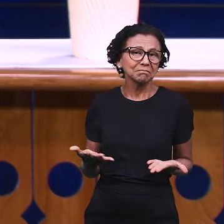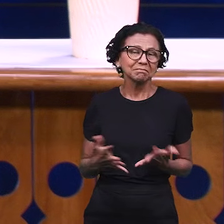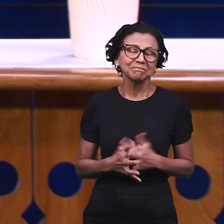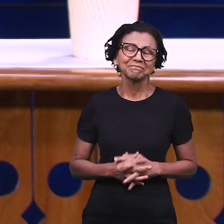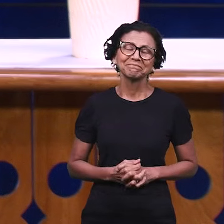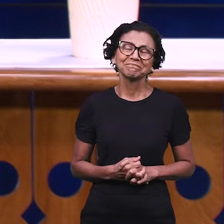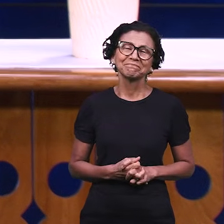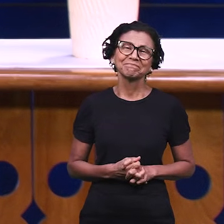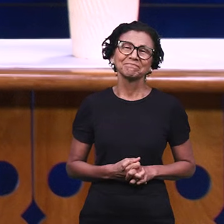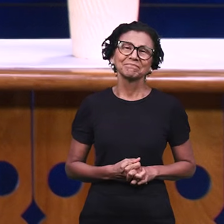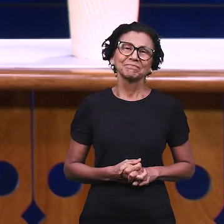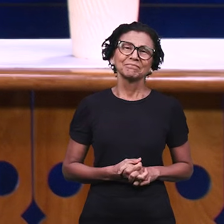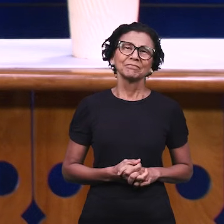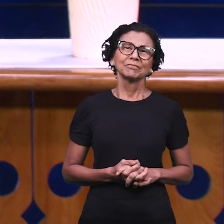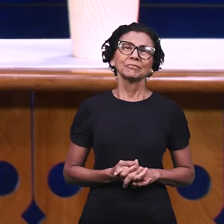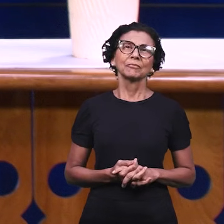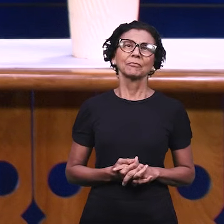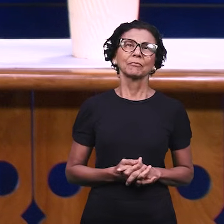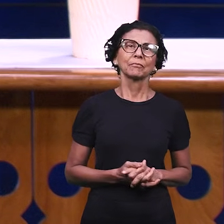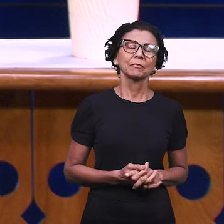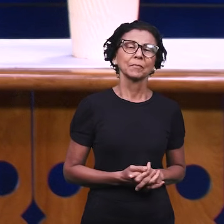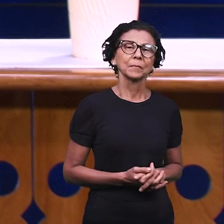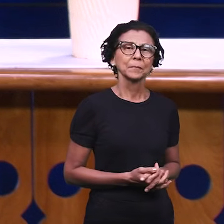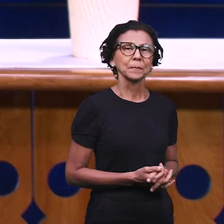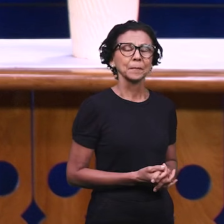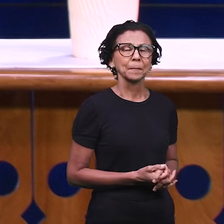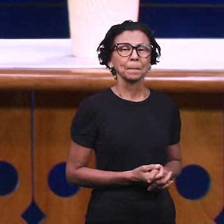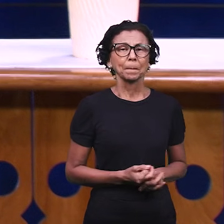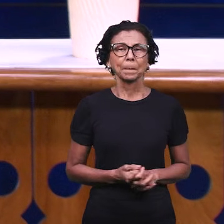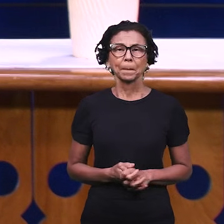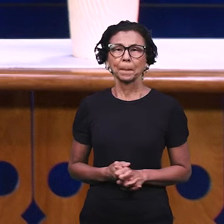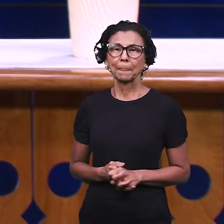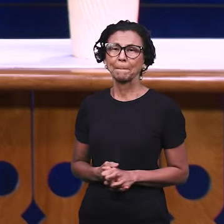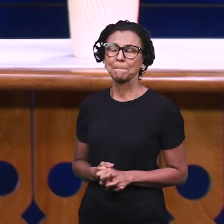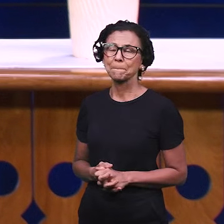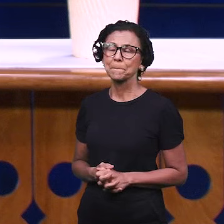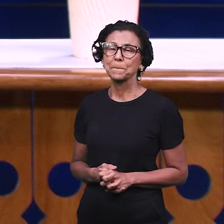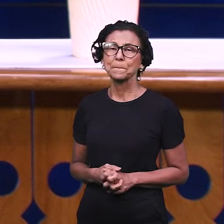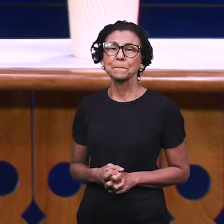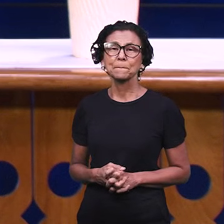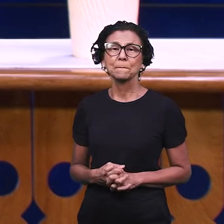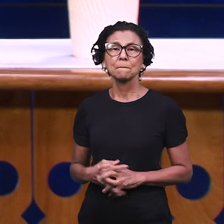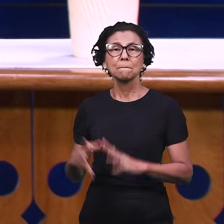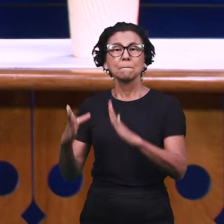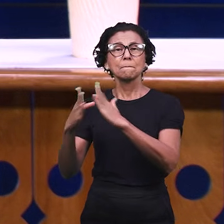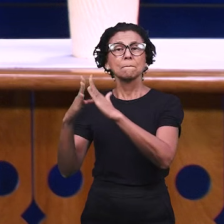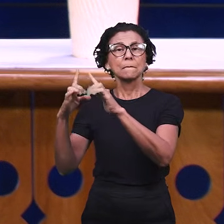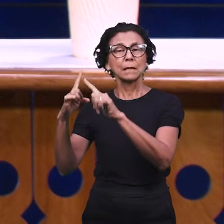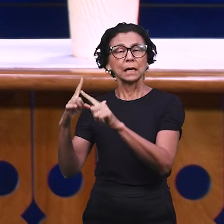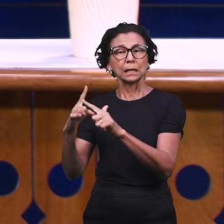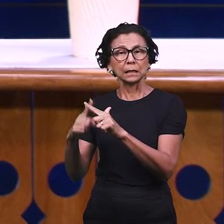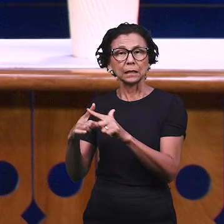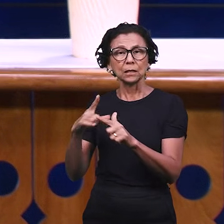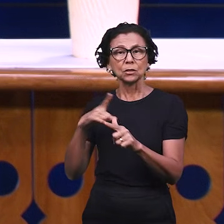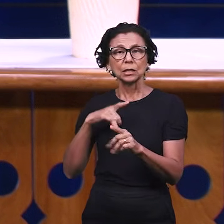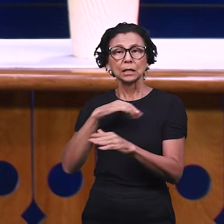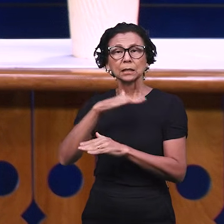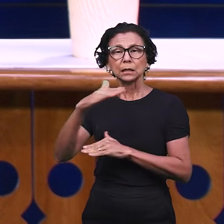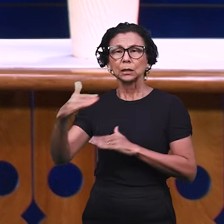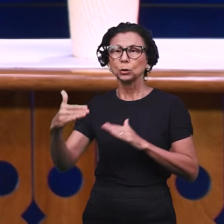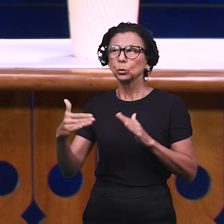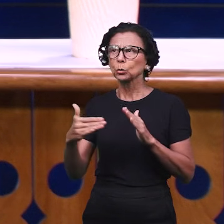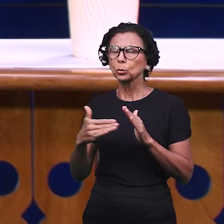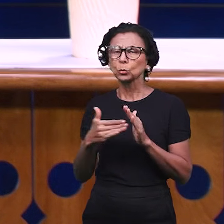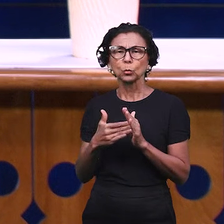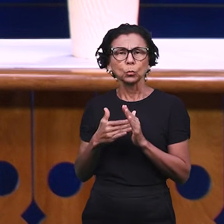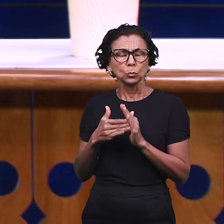importante, porque a igreja, ela é mestra. A igreja, ela tem toda a orientação do Espírito